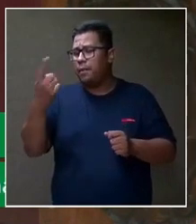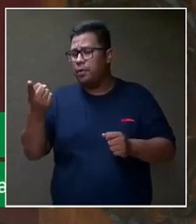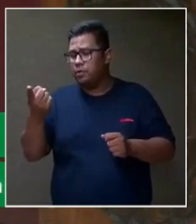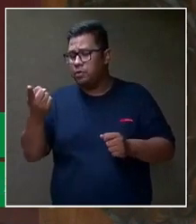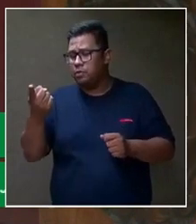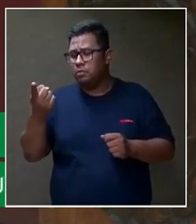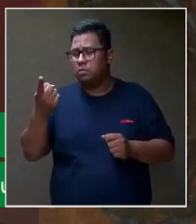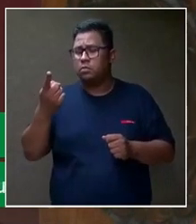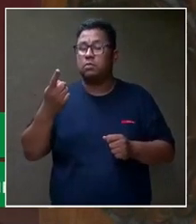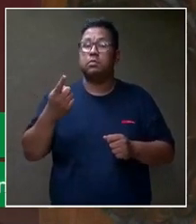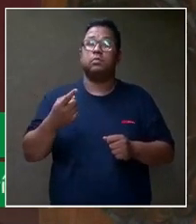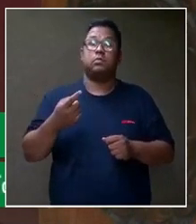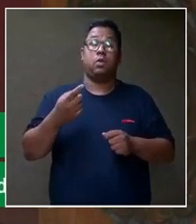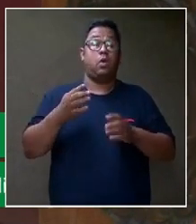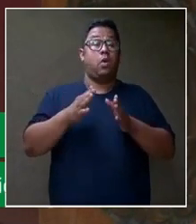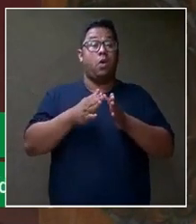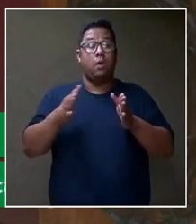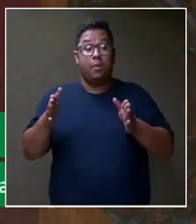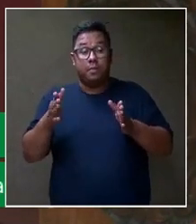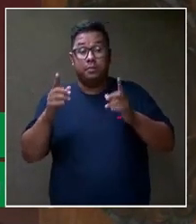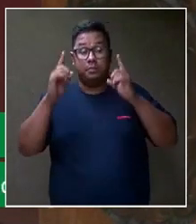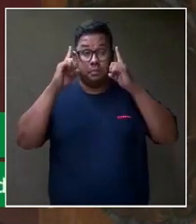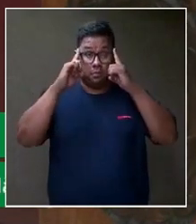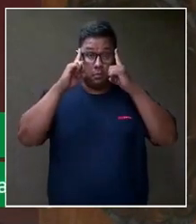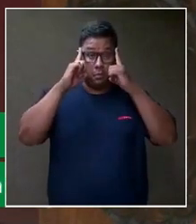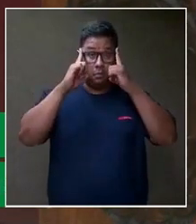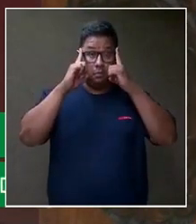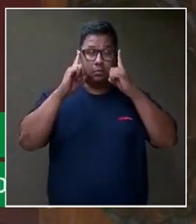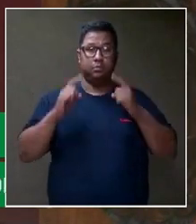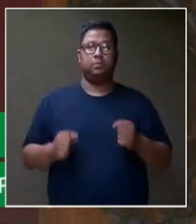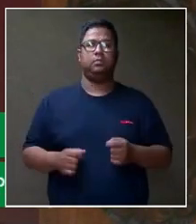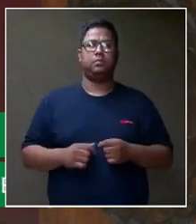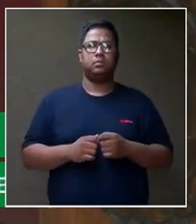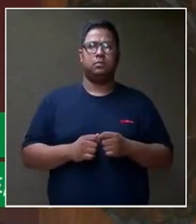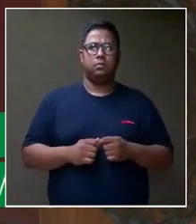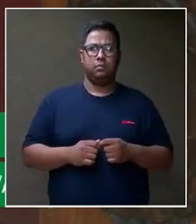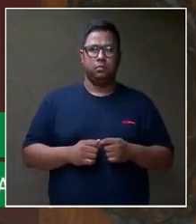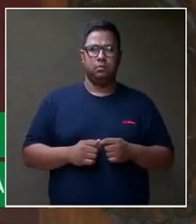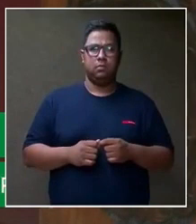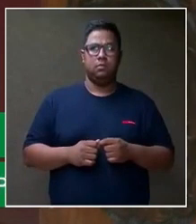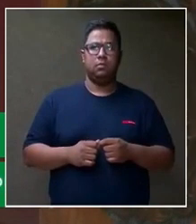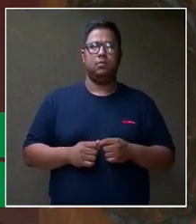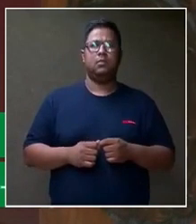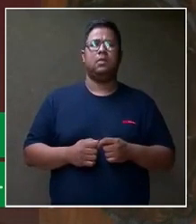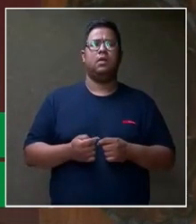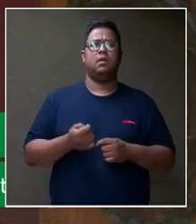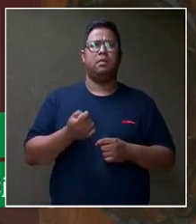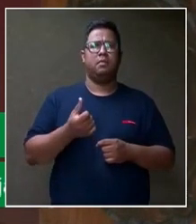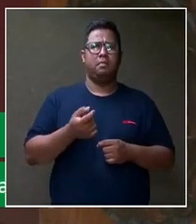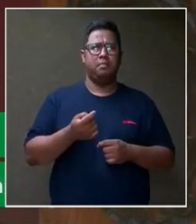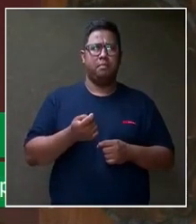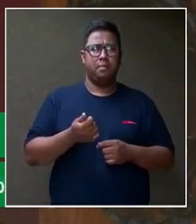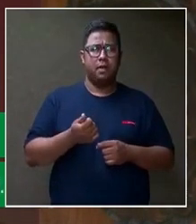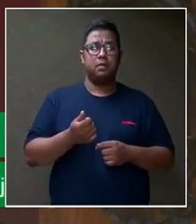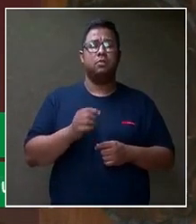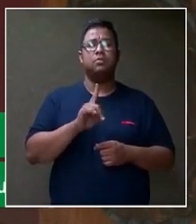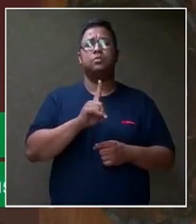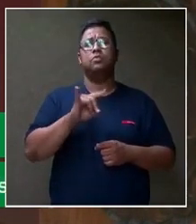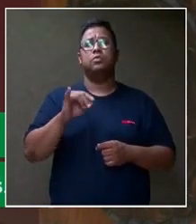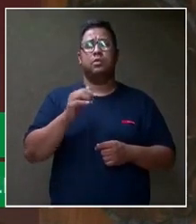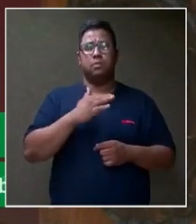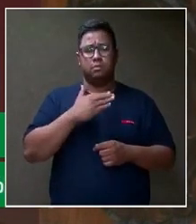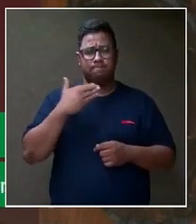um tempo? Como a gente estava afastada, né, a gente foi se aproximando já no quase próximo ao fato